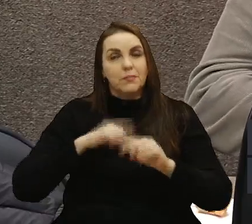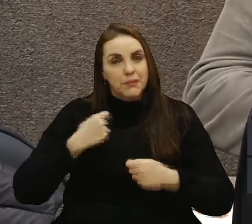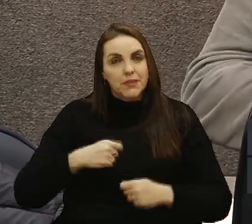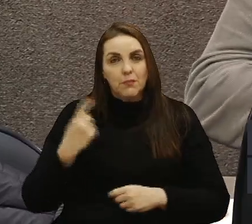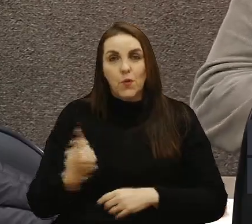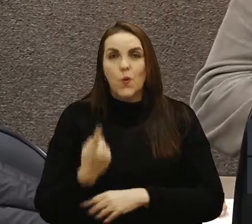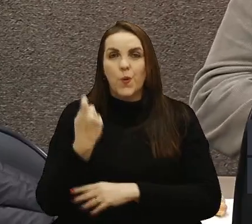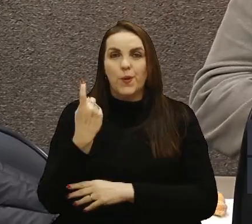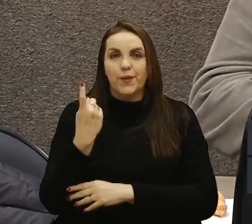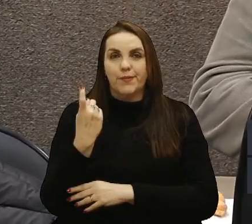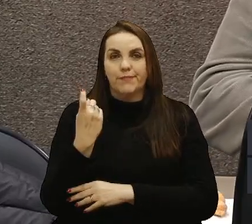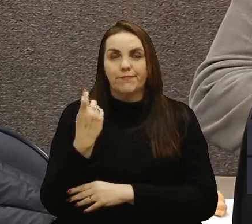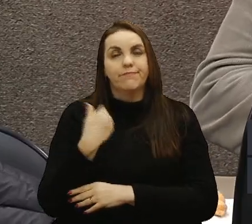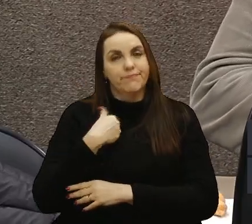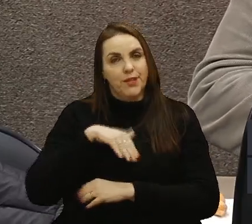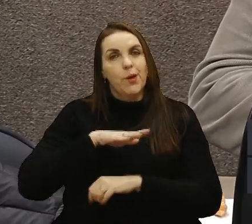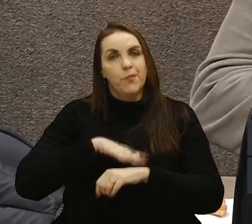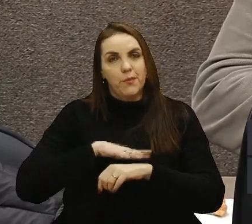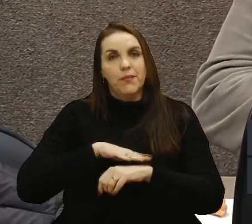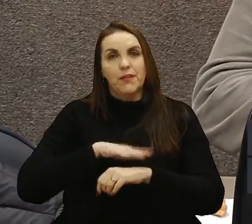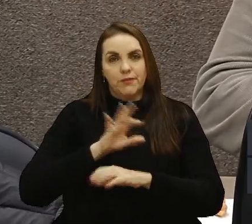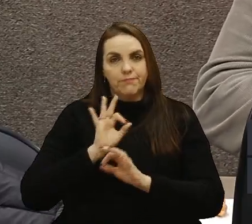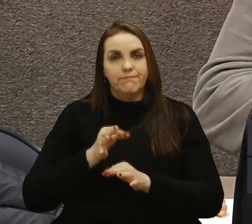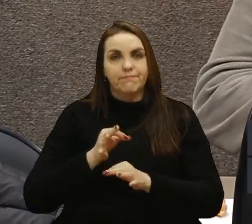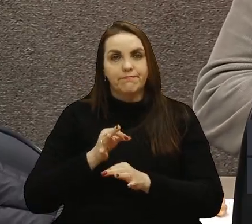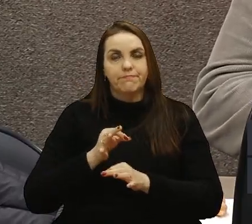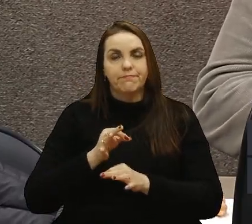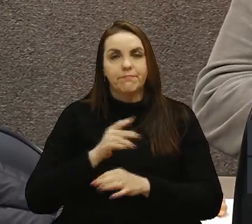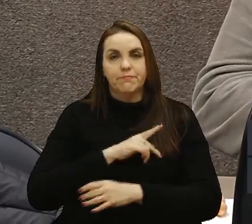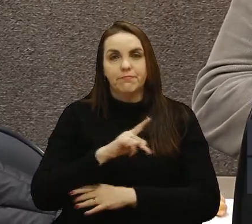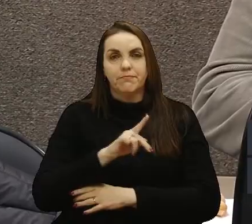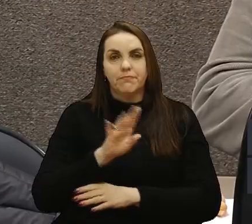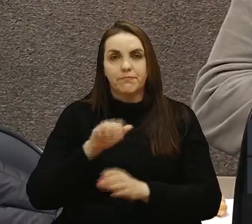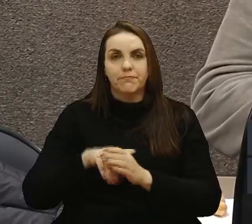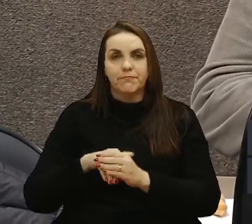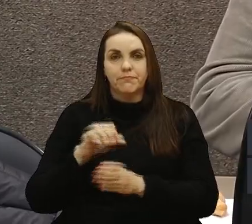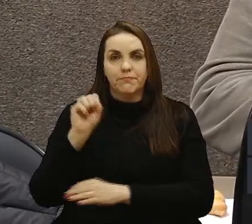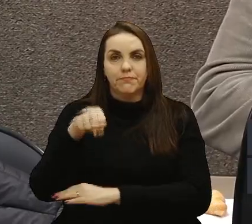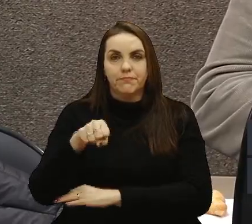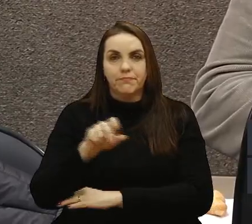só. Estarei no momento oportuno, presidente,